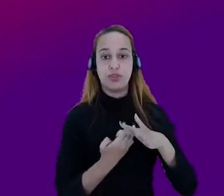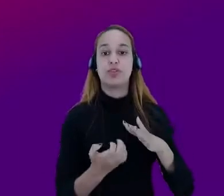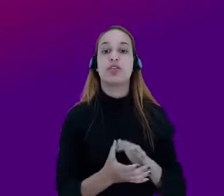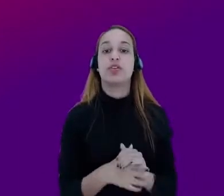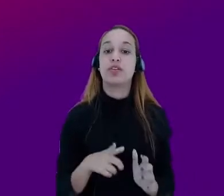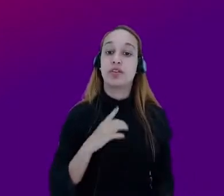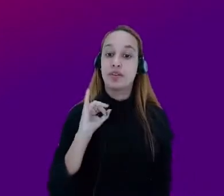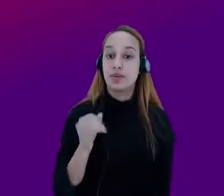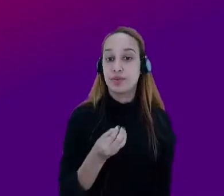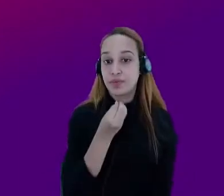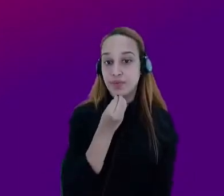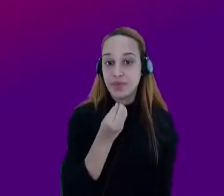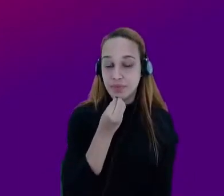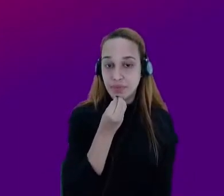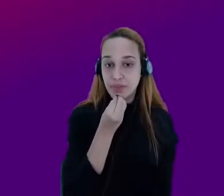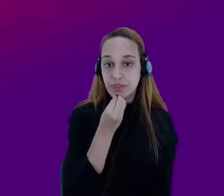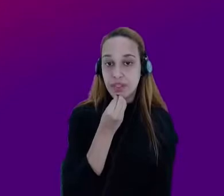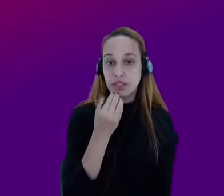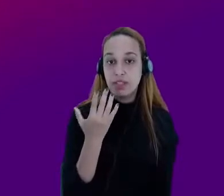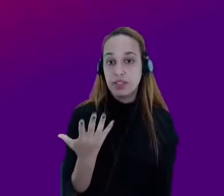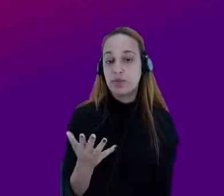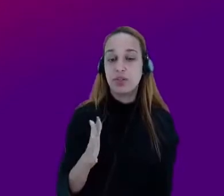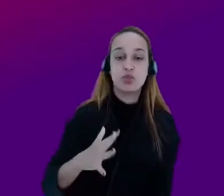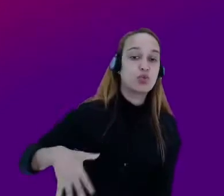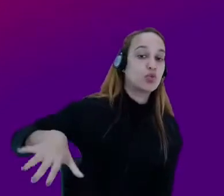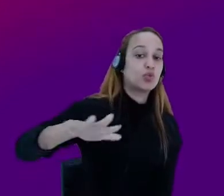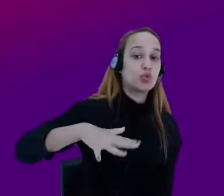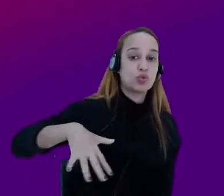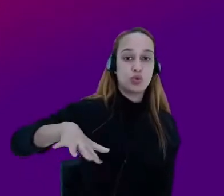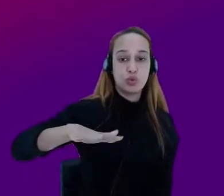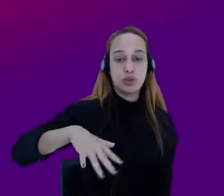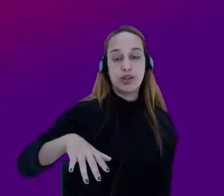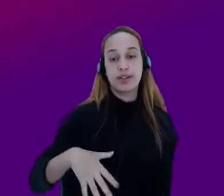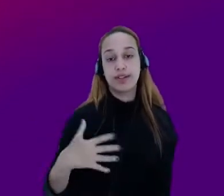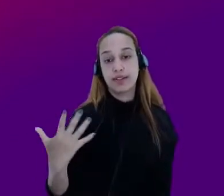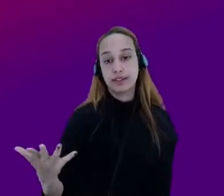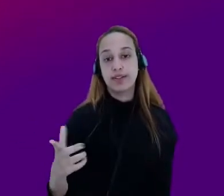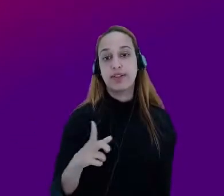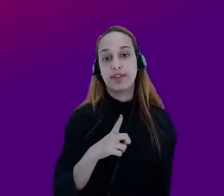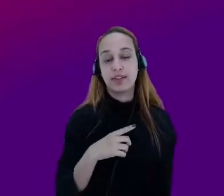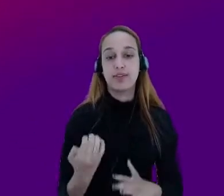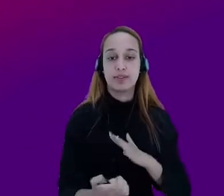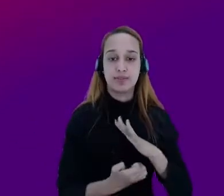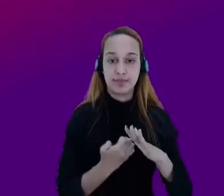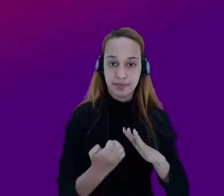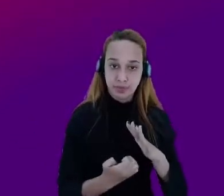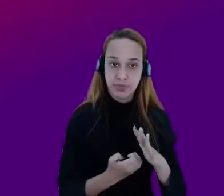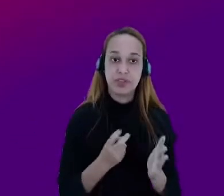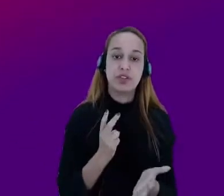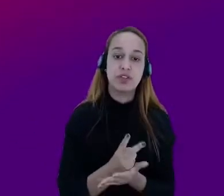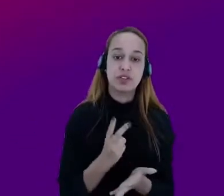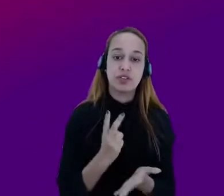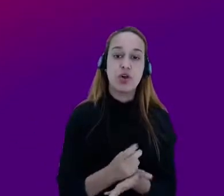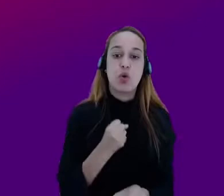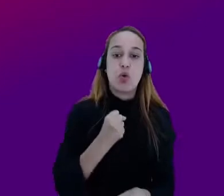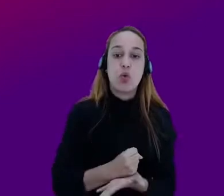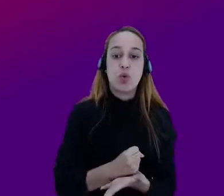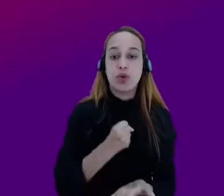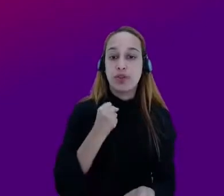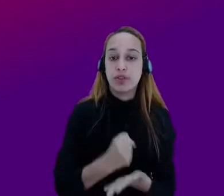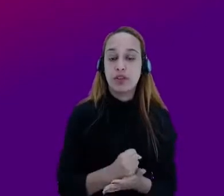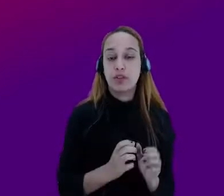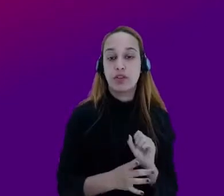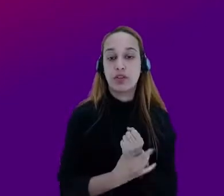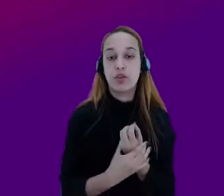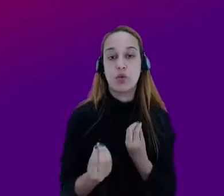oportunidades de cobertura para todos esses cenários, né? Existem empresas que ainda contratam seguro pelo departamento